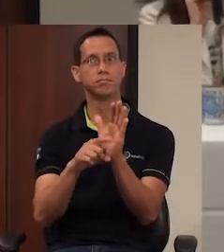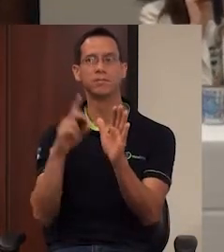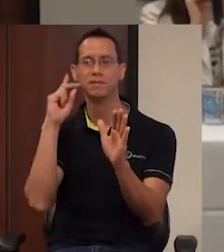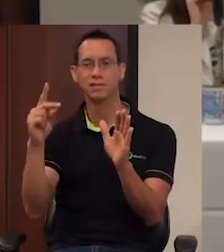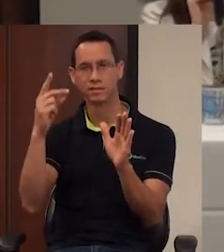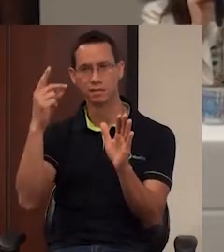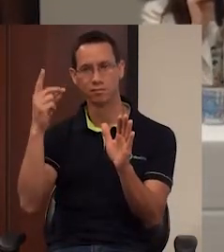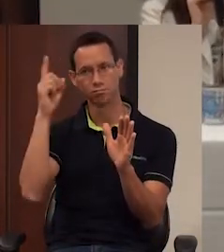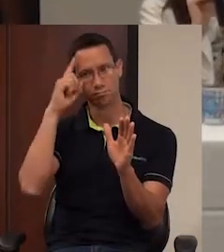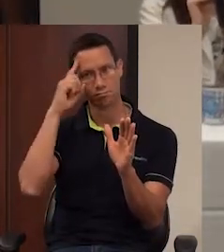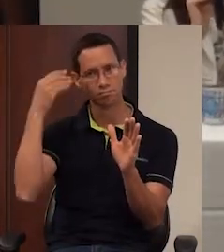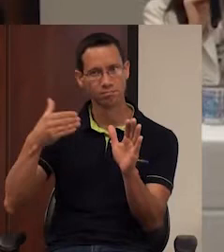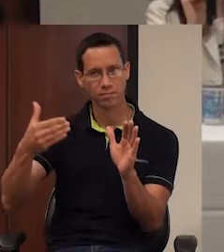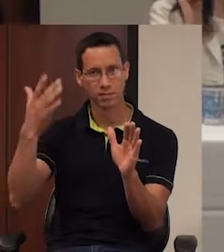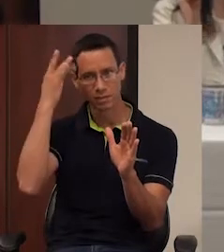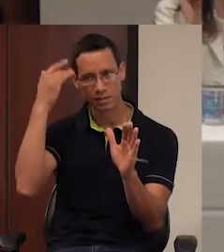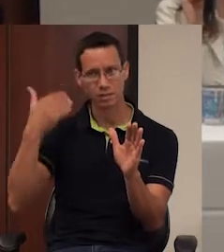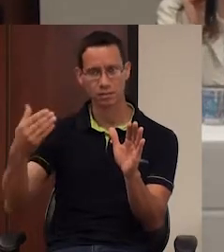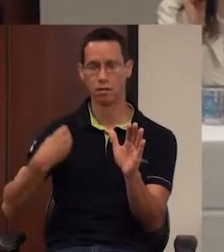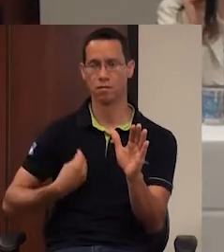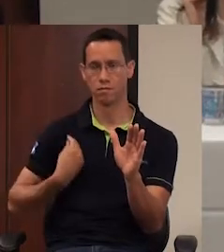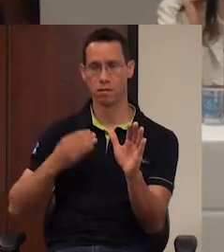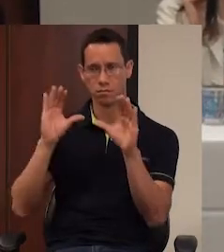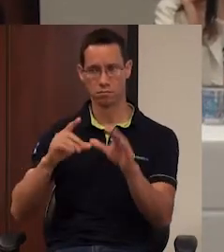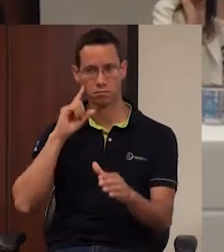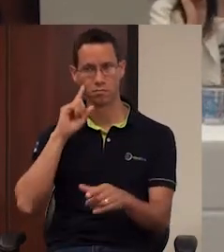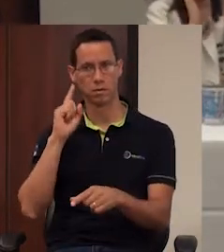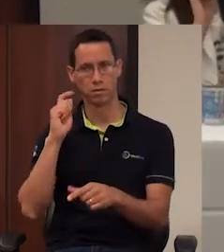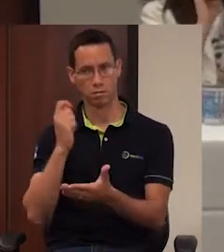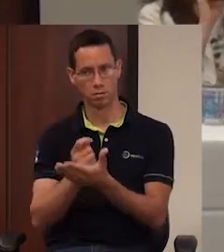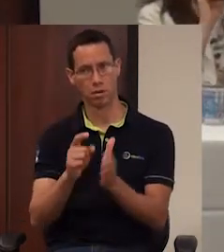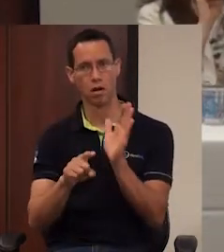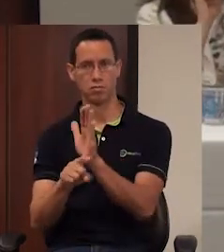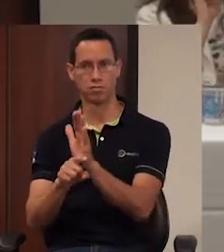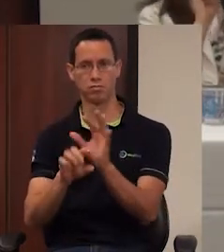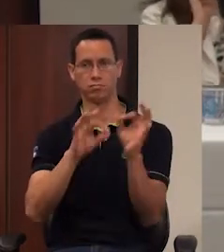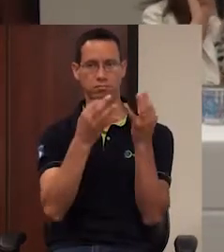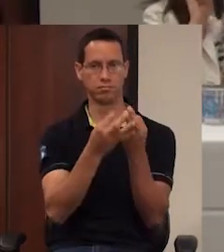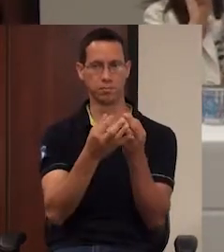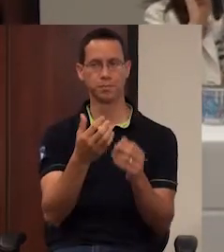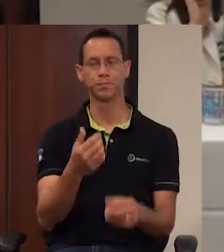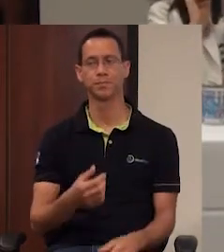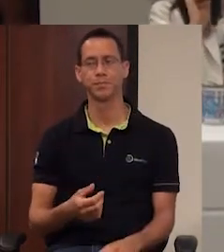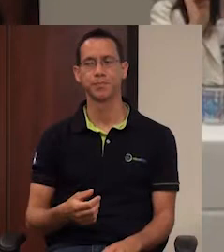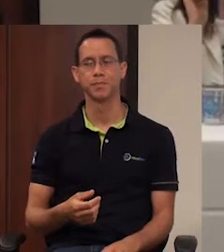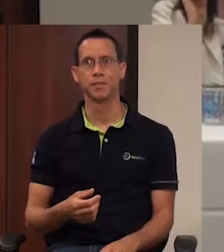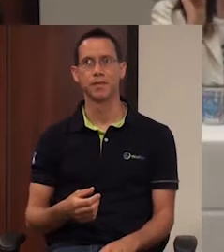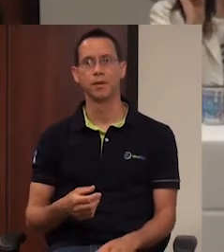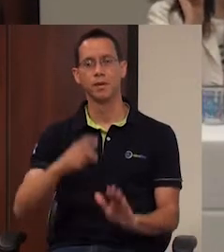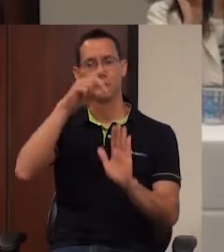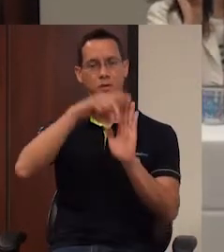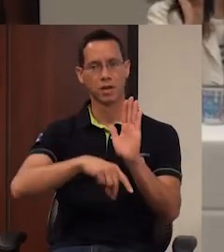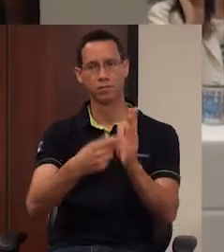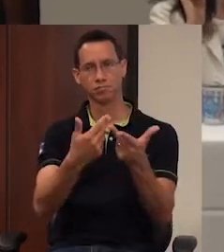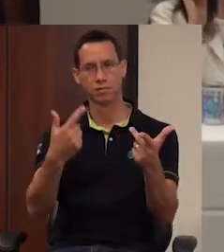cotidiana, né? Em relação a esse aspecto, e isso é uma coisa que a gente também se preocupa, e todos os projetos pilotos que